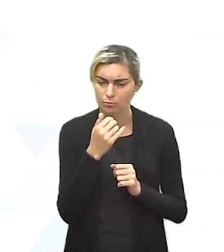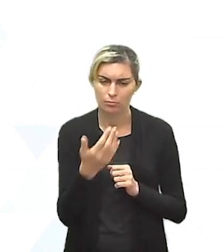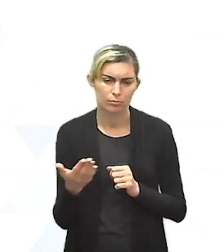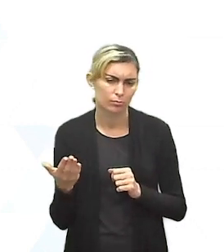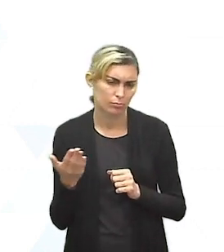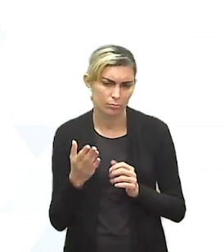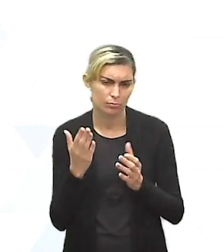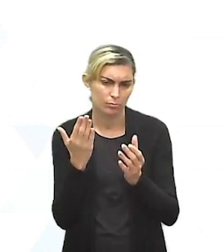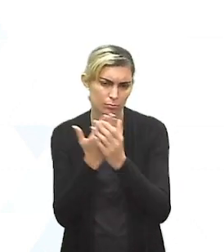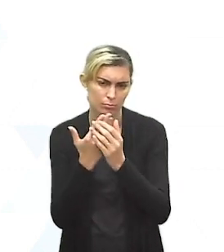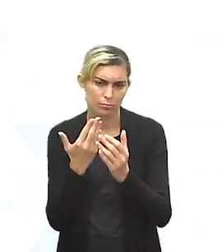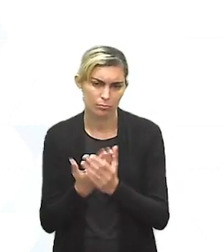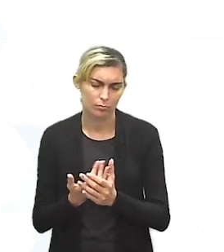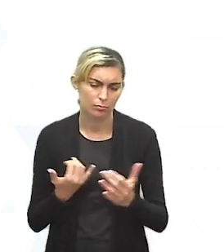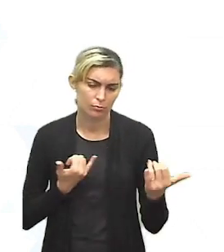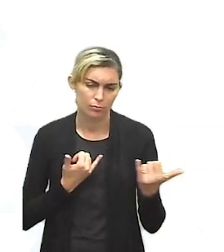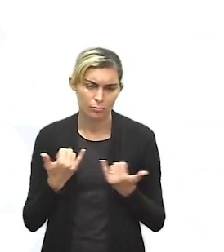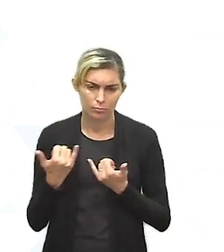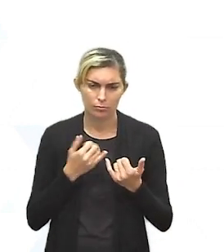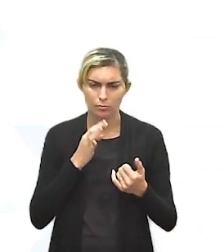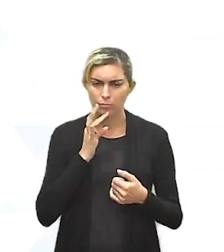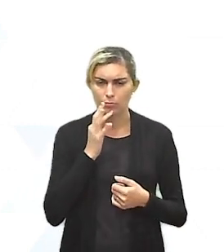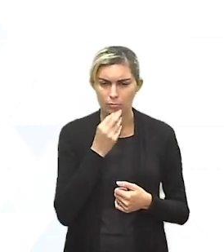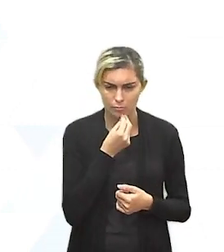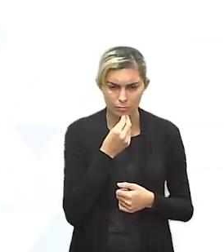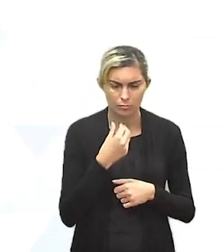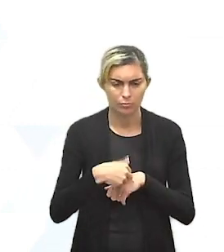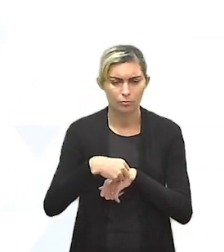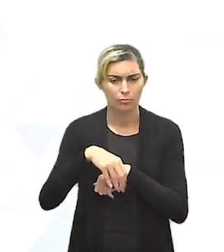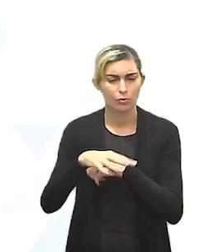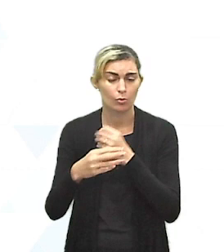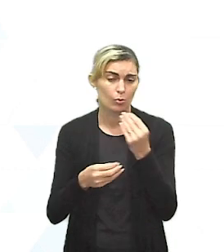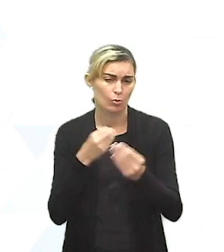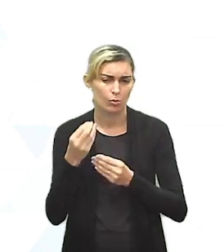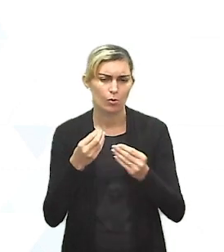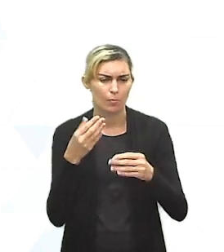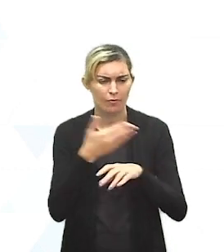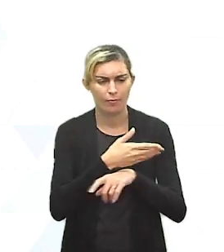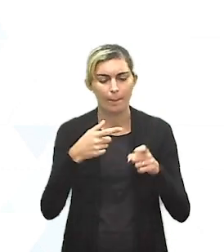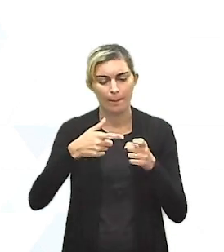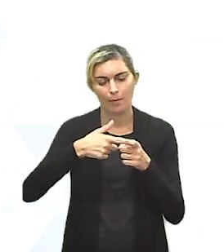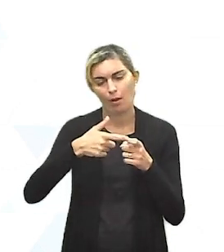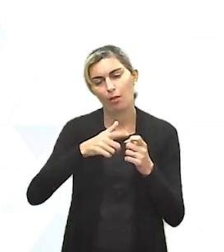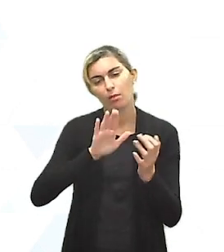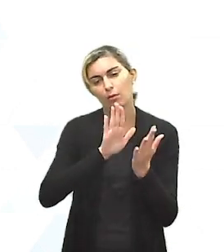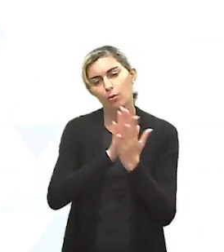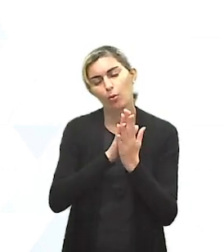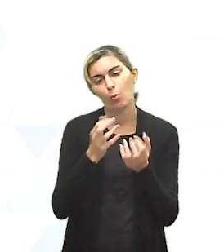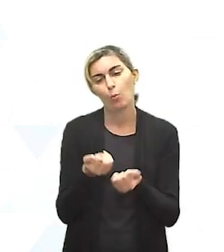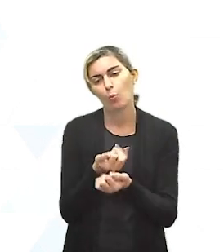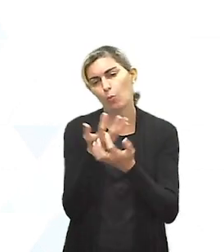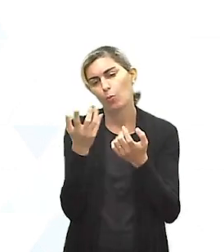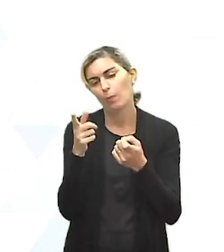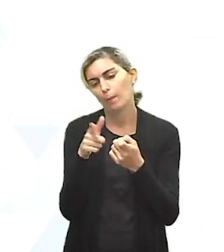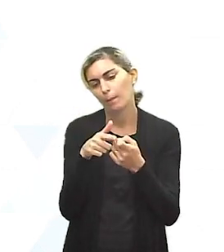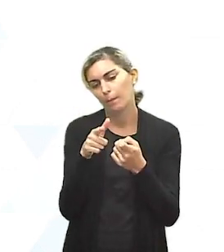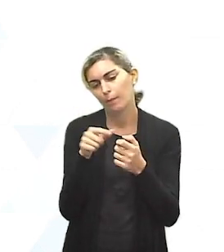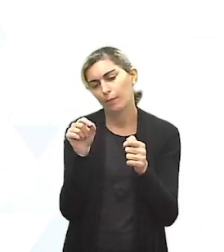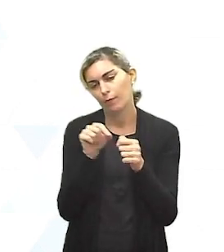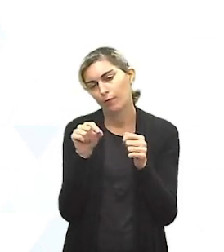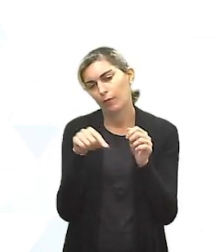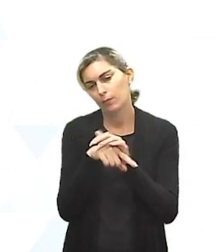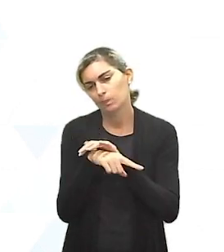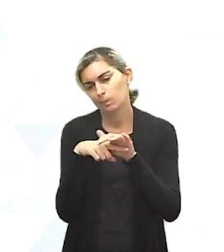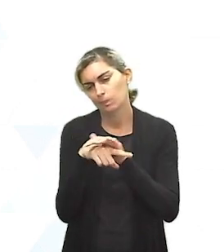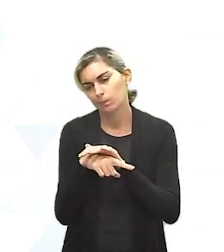sobre dados, informação e conhecimento, é, por exemplo, quando você vai a uma consulta médica. Quando o médico faz a anamnese,